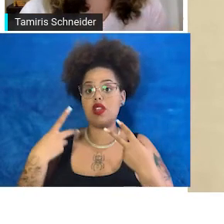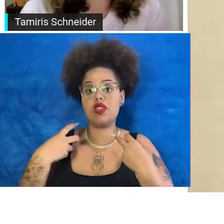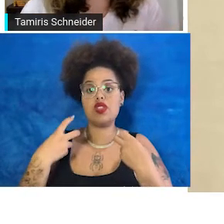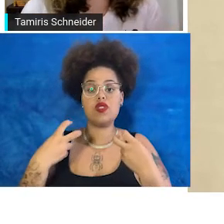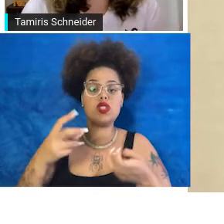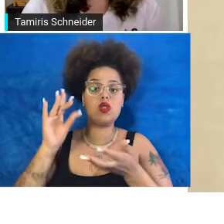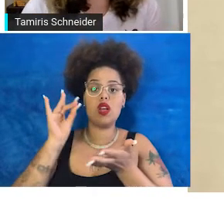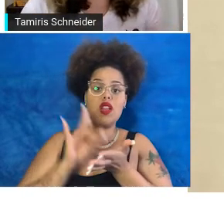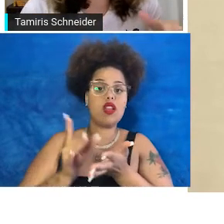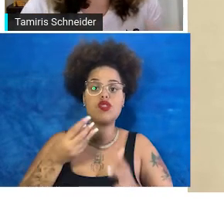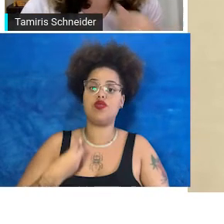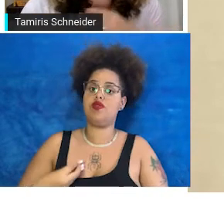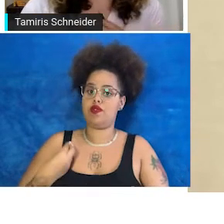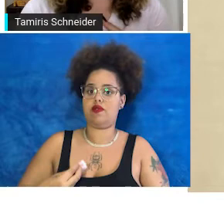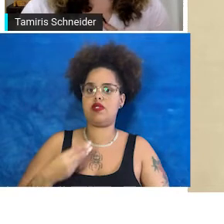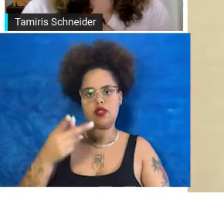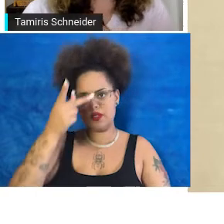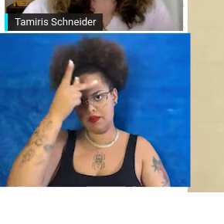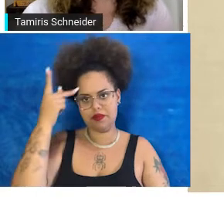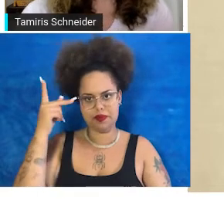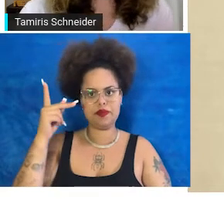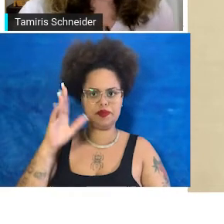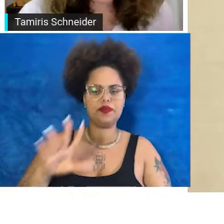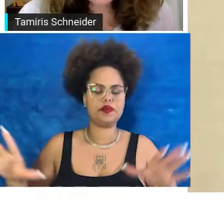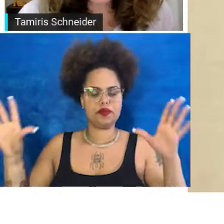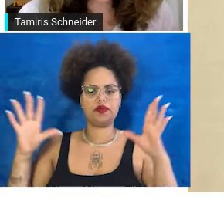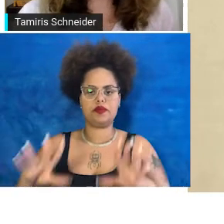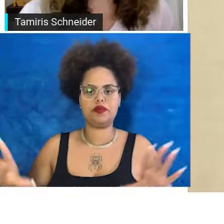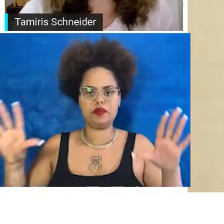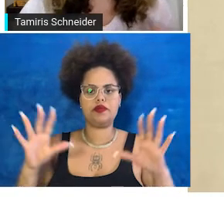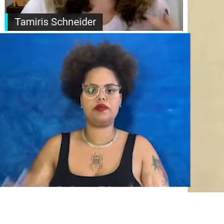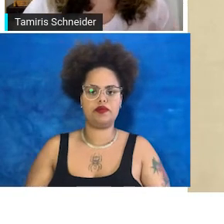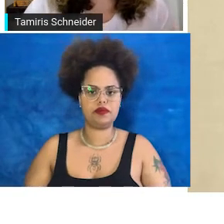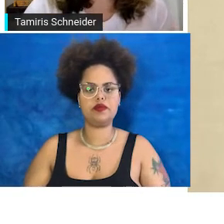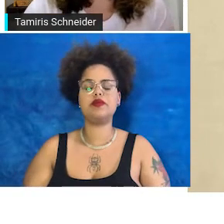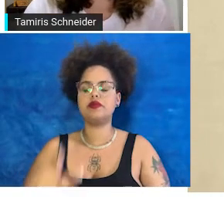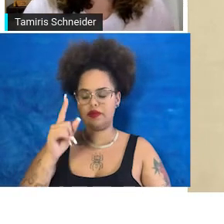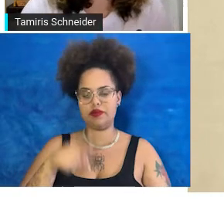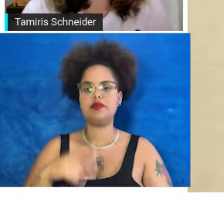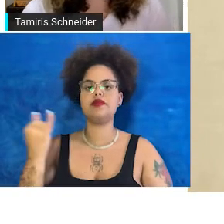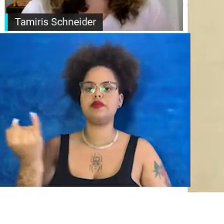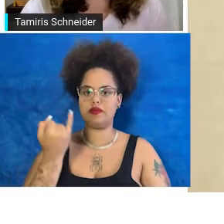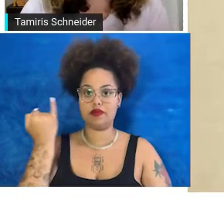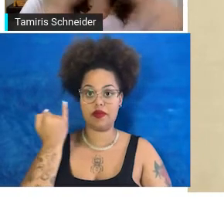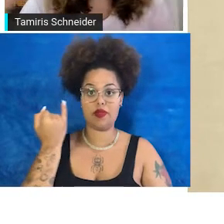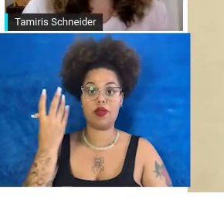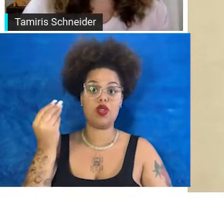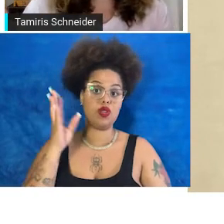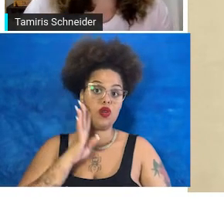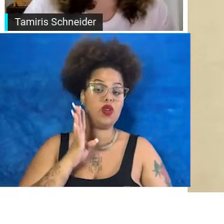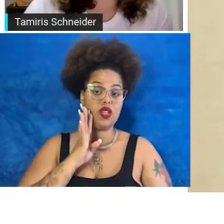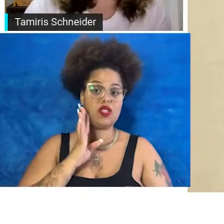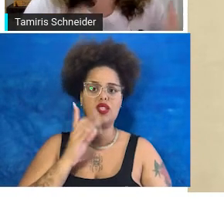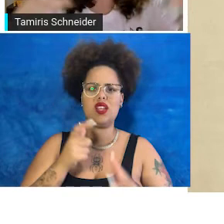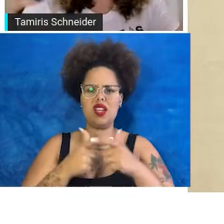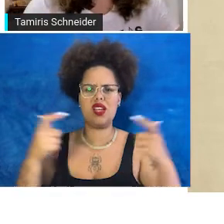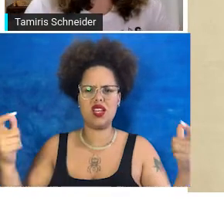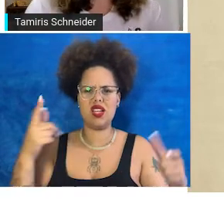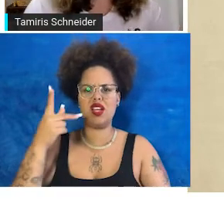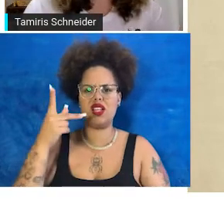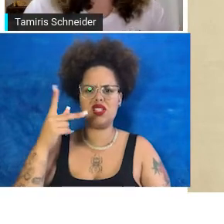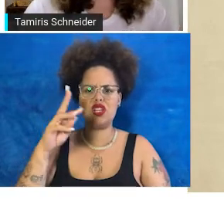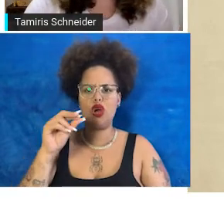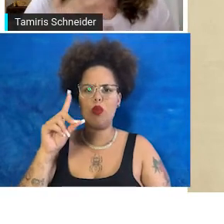da realidade vivida pela personagem na cena. E é isso, é importantíssimo, é muito massa. Em grandes produções, a gente consegue ter